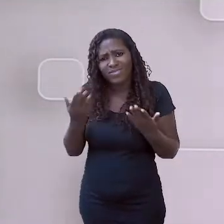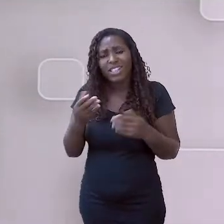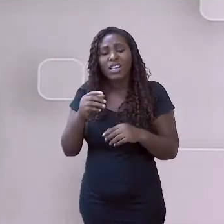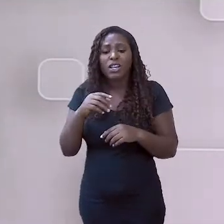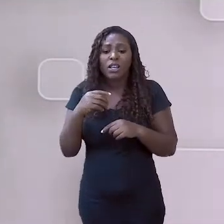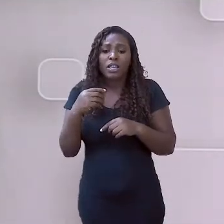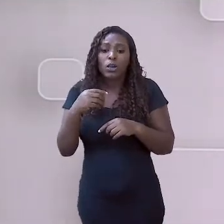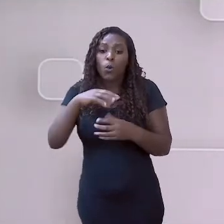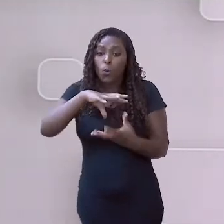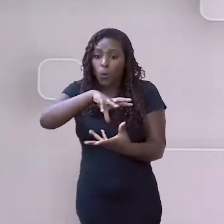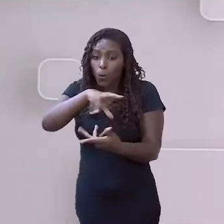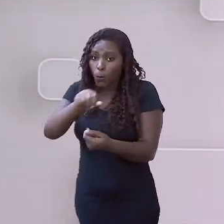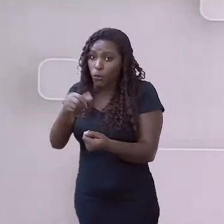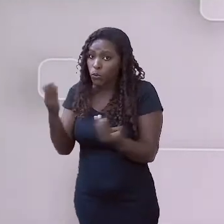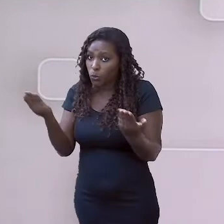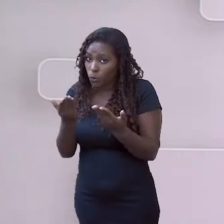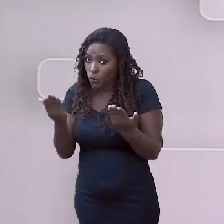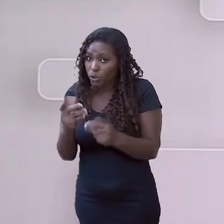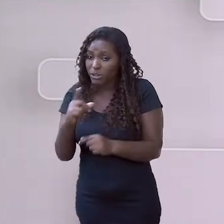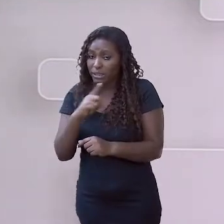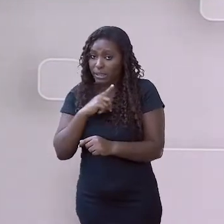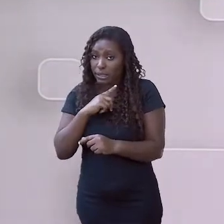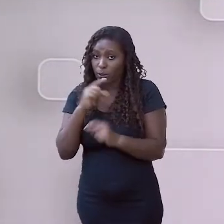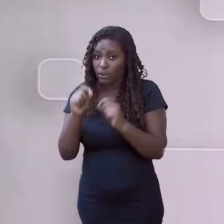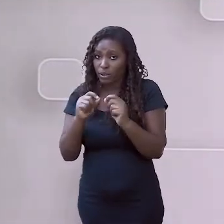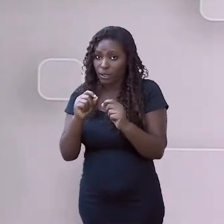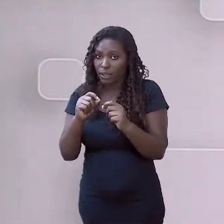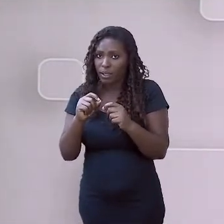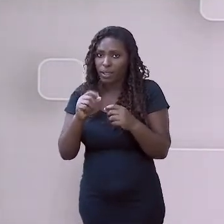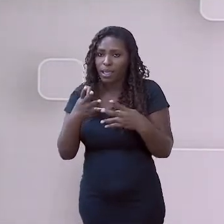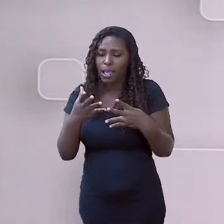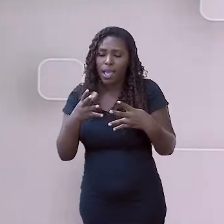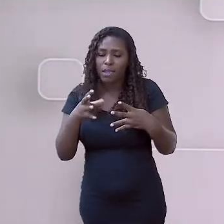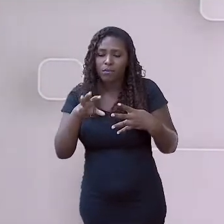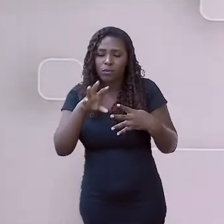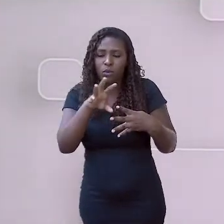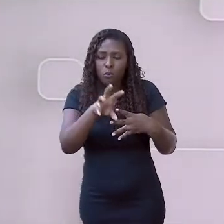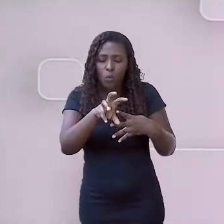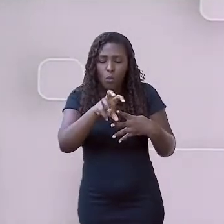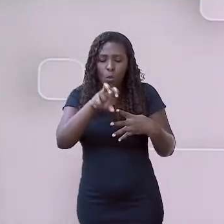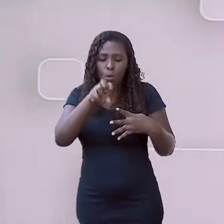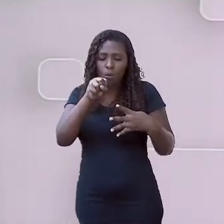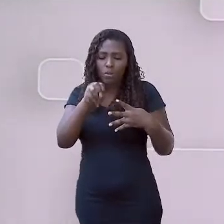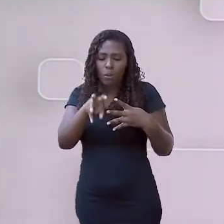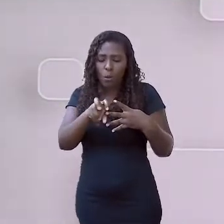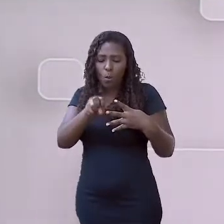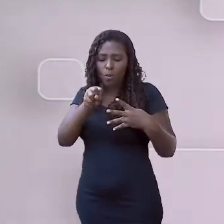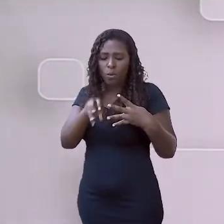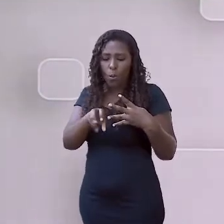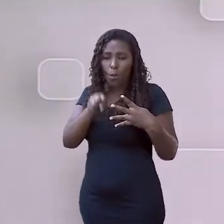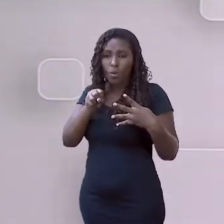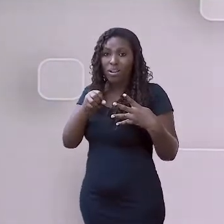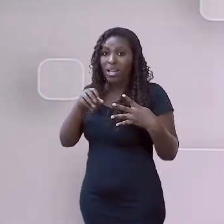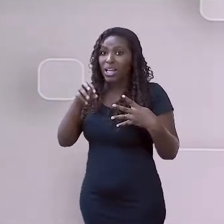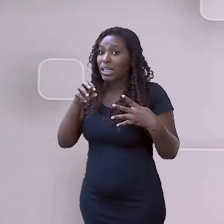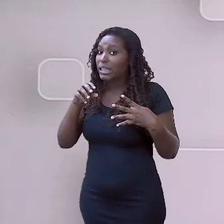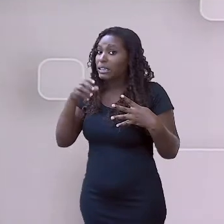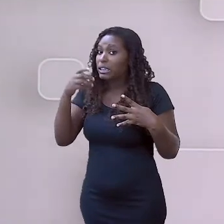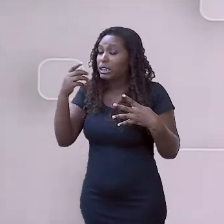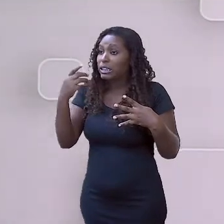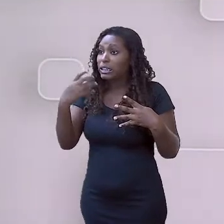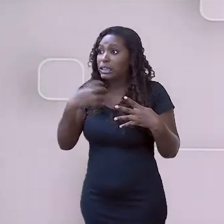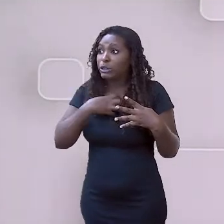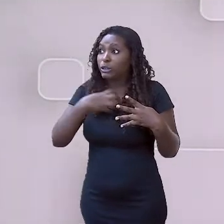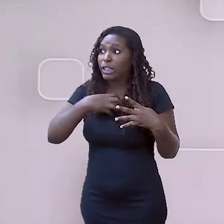Porque já se descobriu que a energia que vem da queima do petróleo, queima do combustível